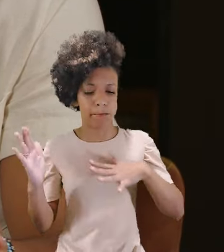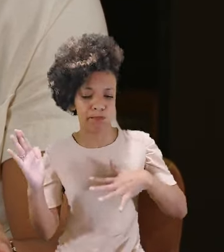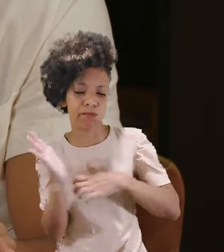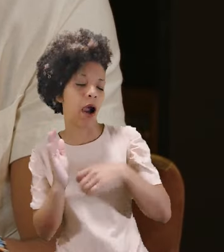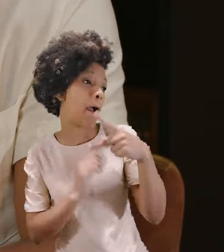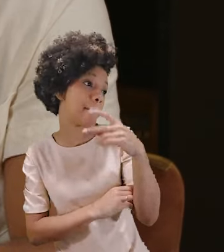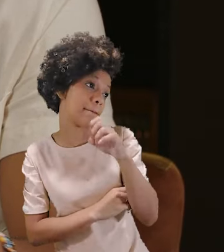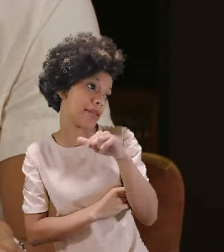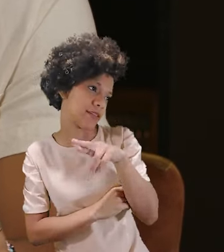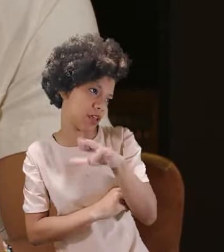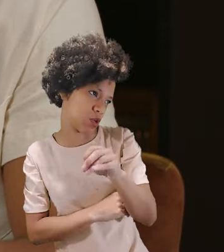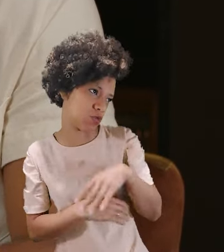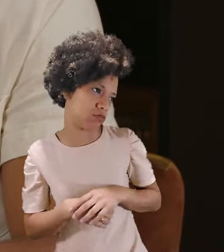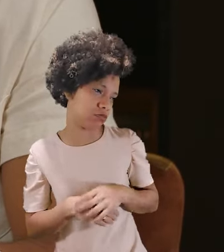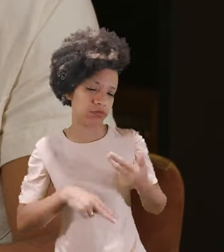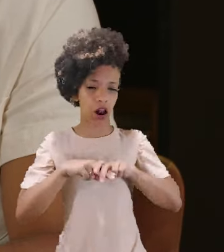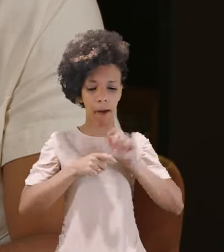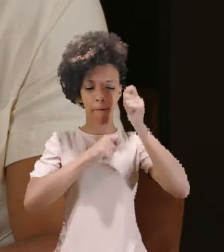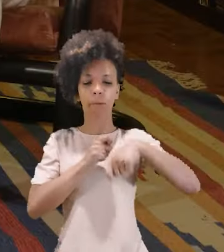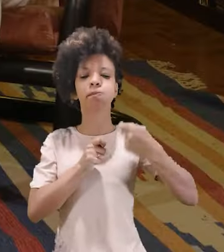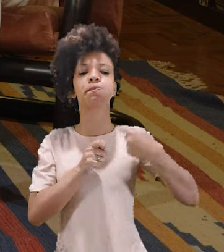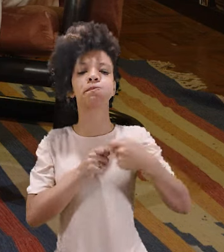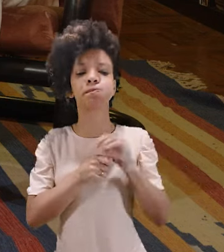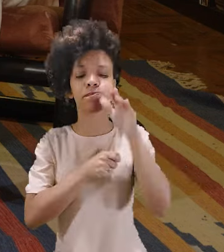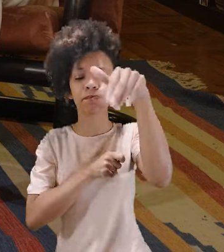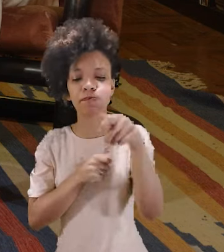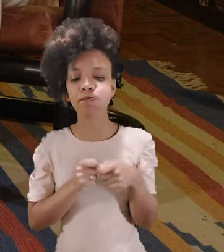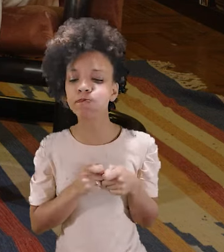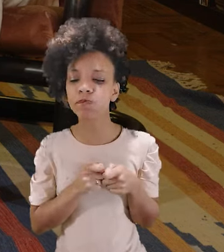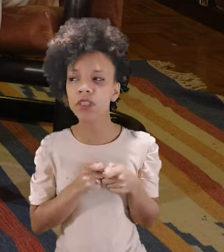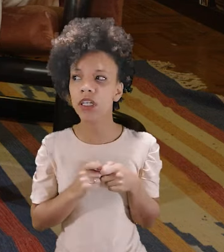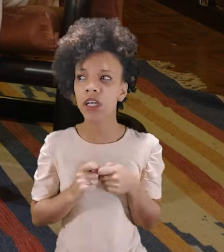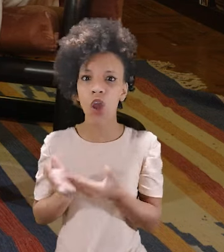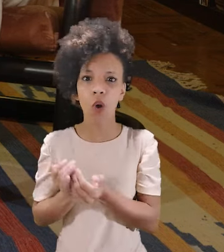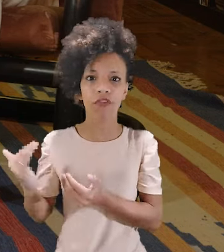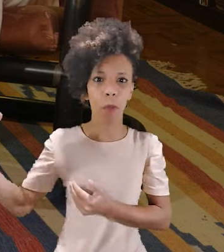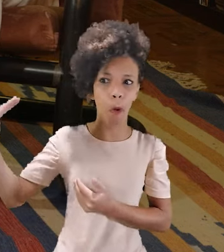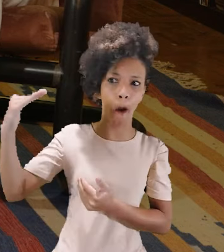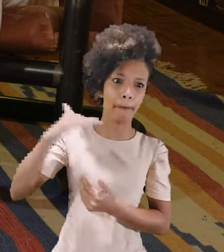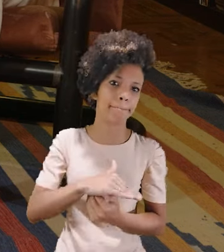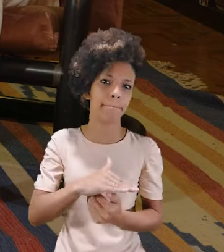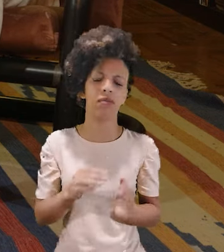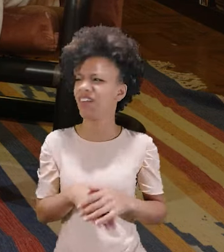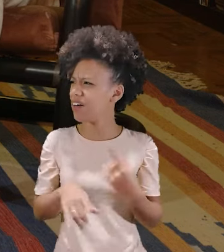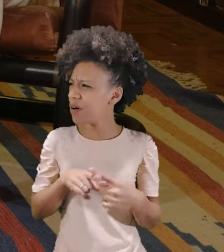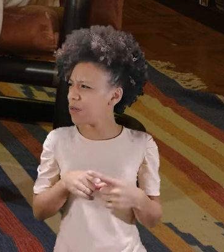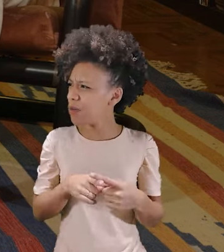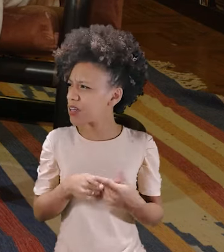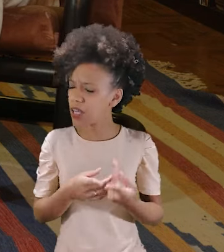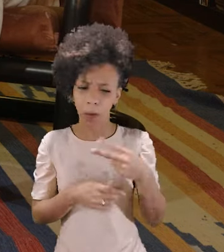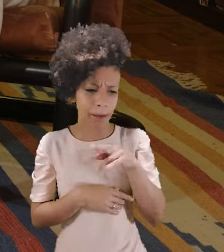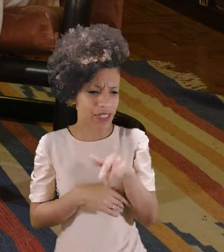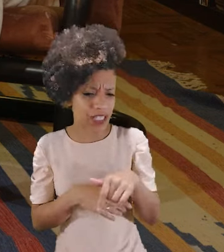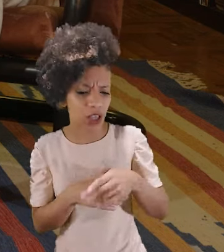tinha falando problema mas também se não matar um perfil não deu certo um eu penso que ele é pequenininho cara esse é por isso que ele vai até